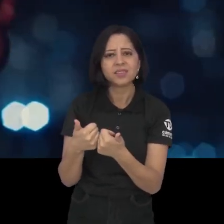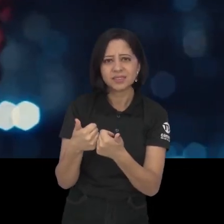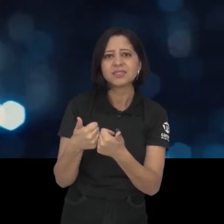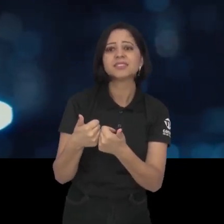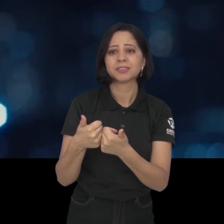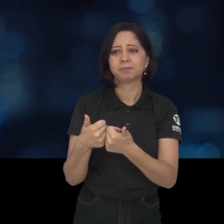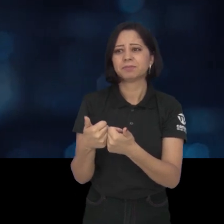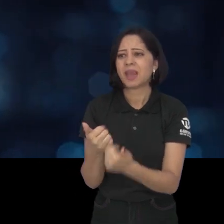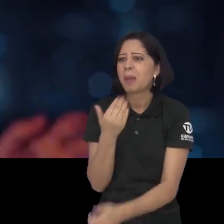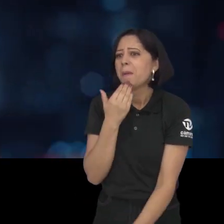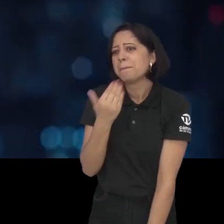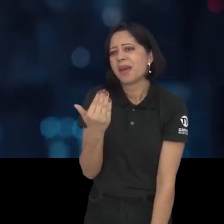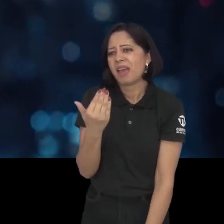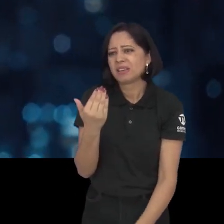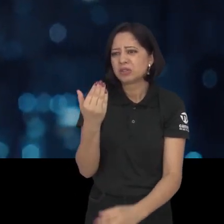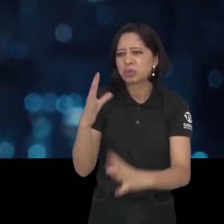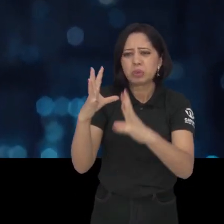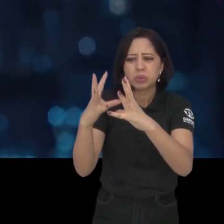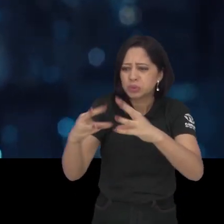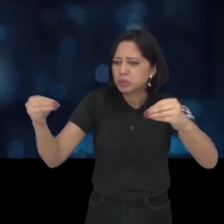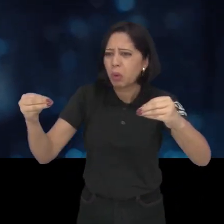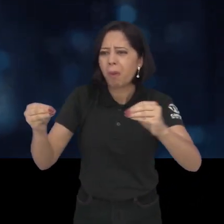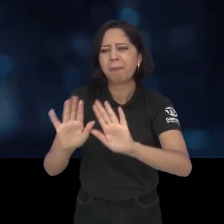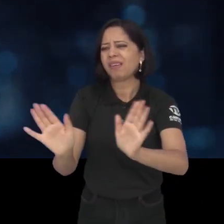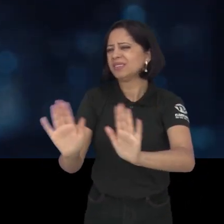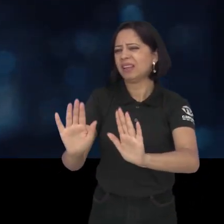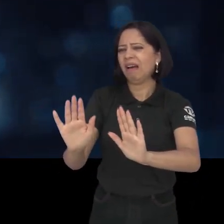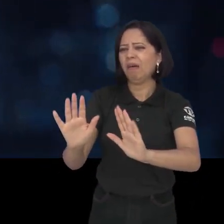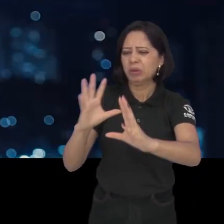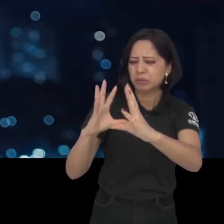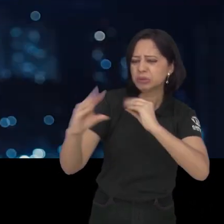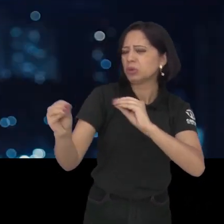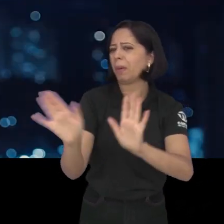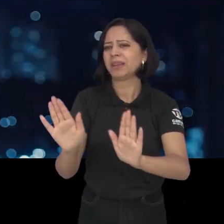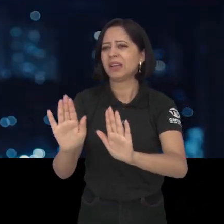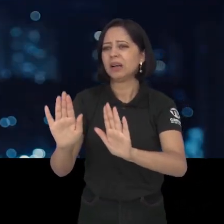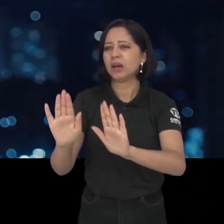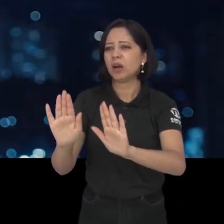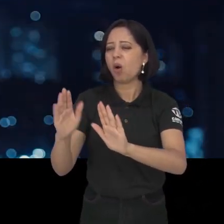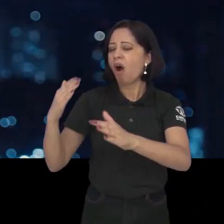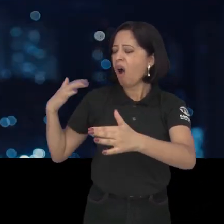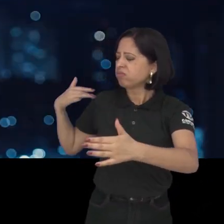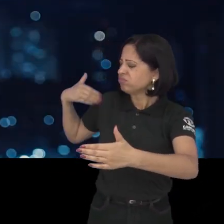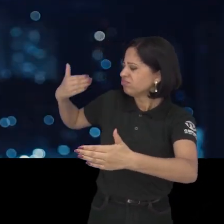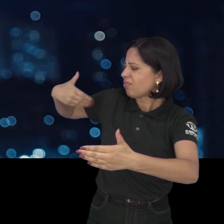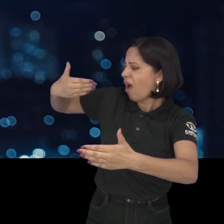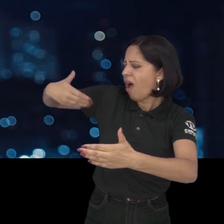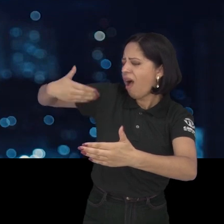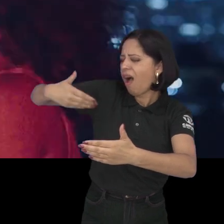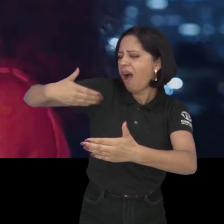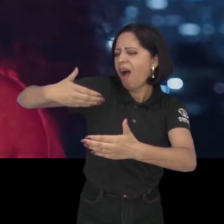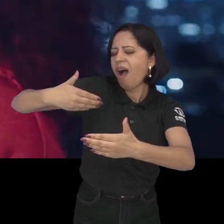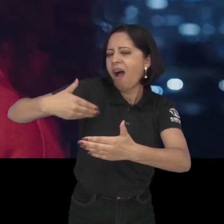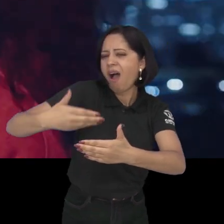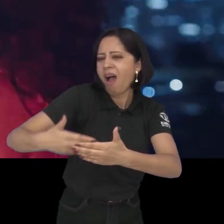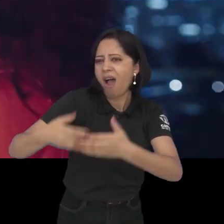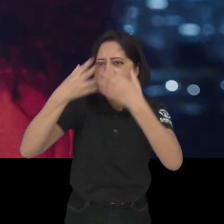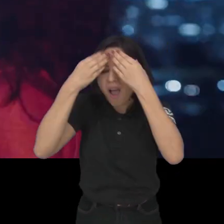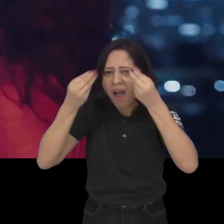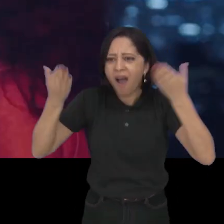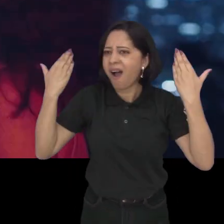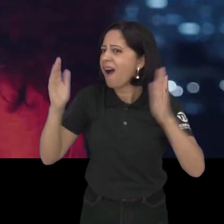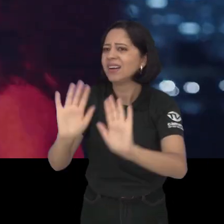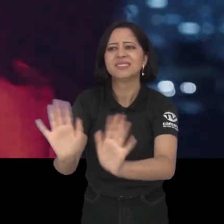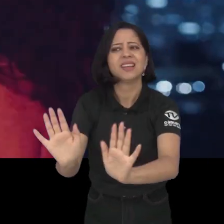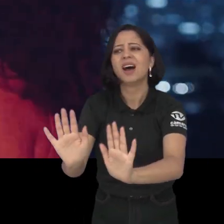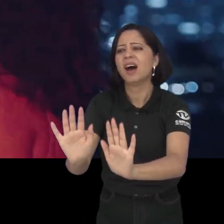paz. Te peço não desapareça, baby, não se esqueça de tudo que a gente construiu até então. Confesso que eu tô